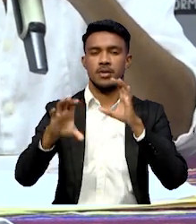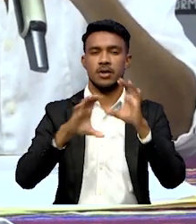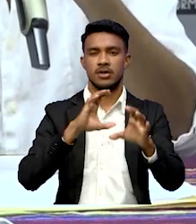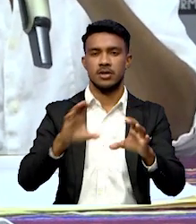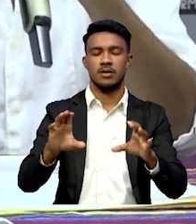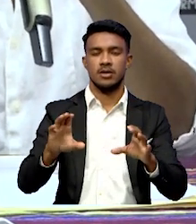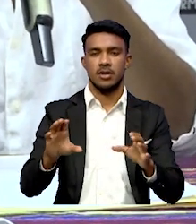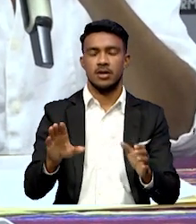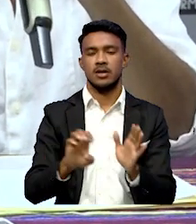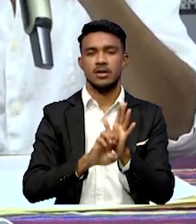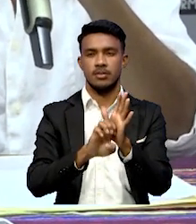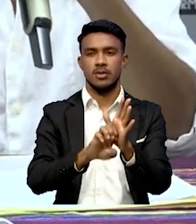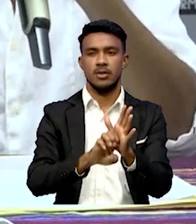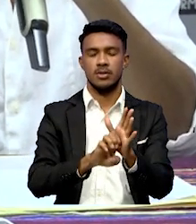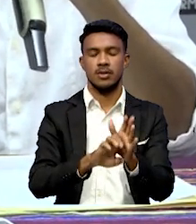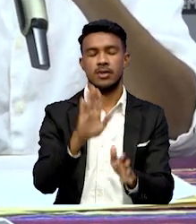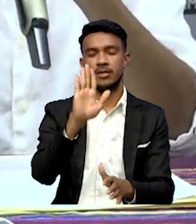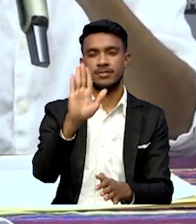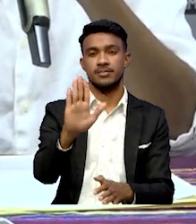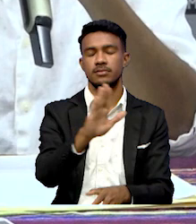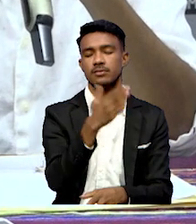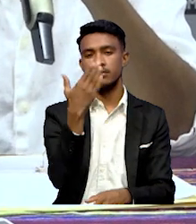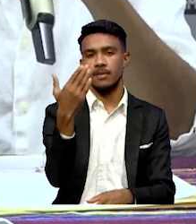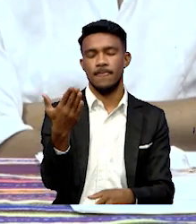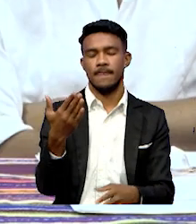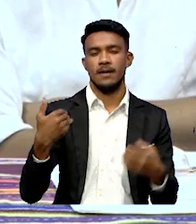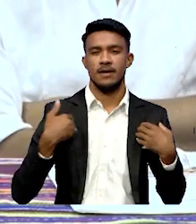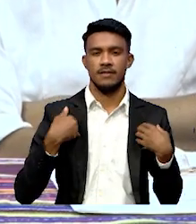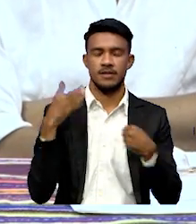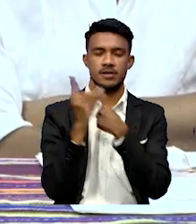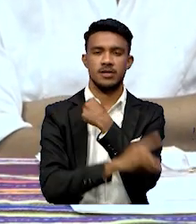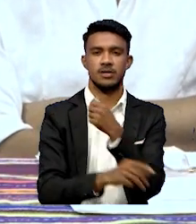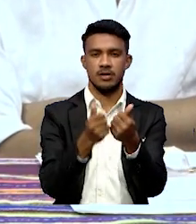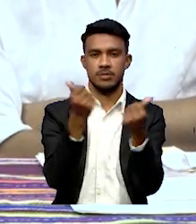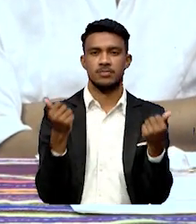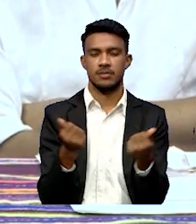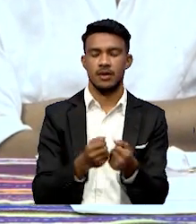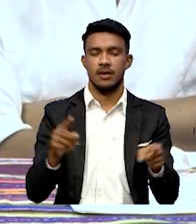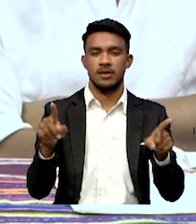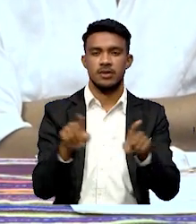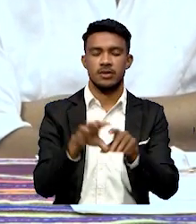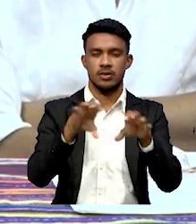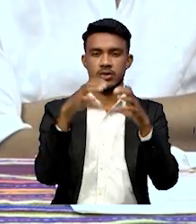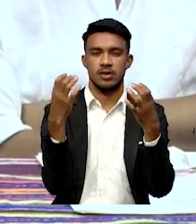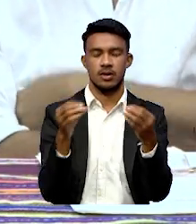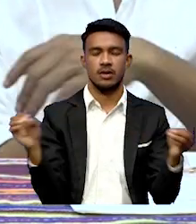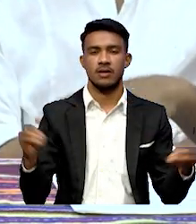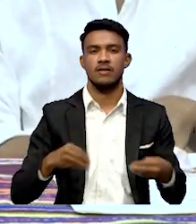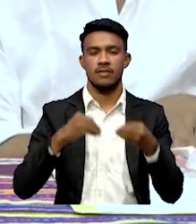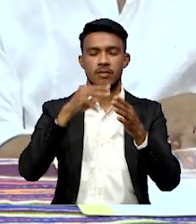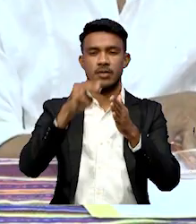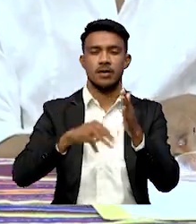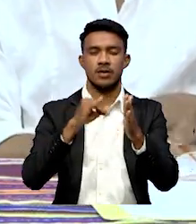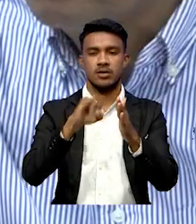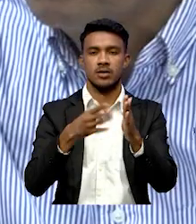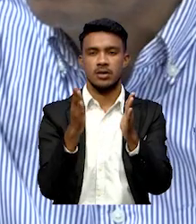né, e da minha competência nesse setor e a sanção administrativa. Mas quando o Conselho de Imprensa, a força em média, nos